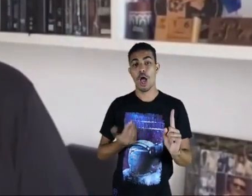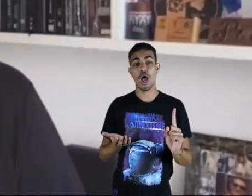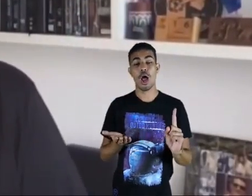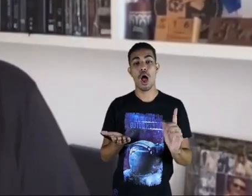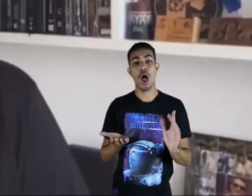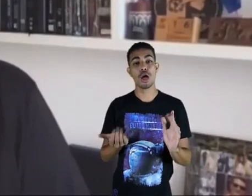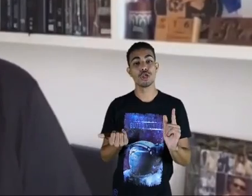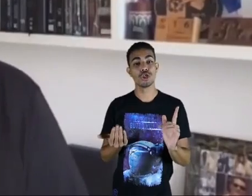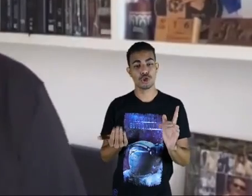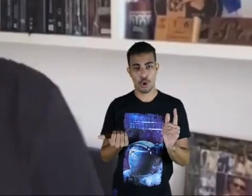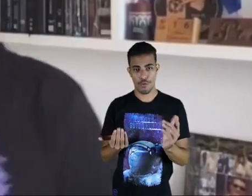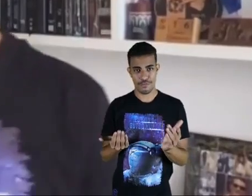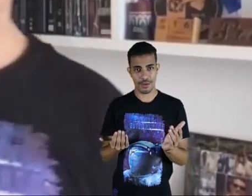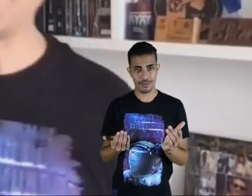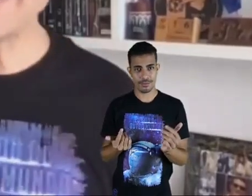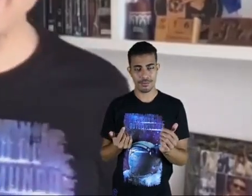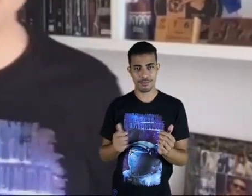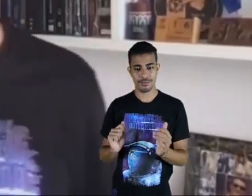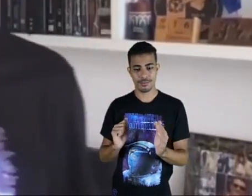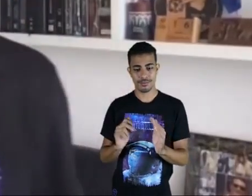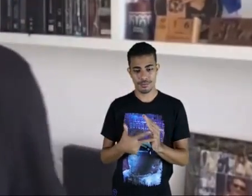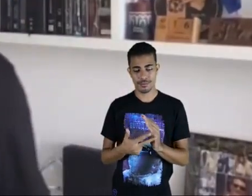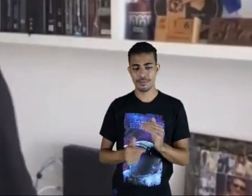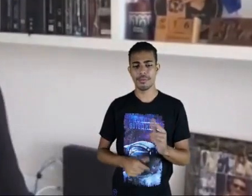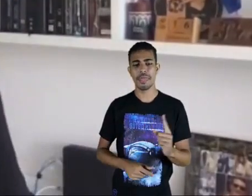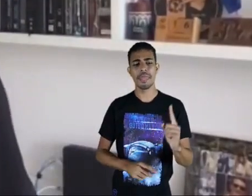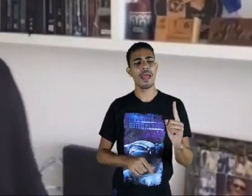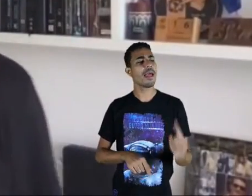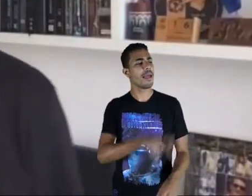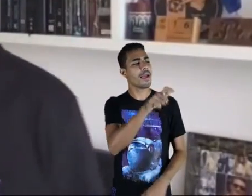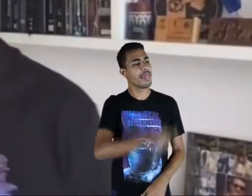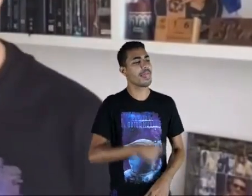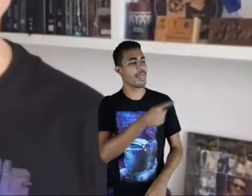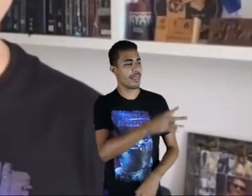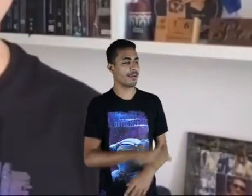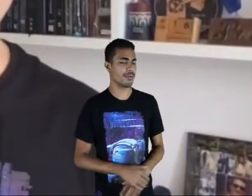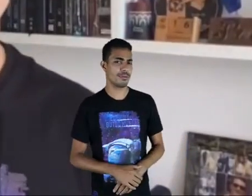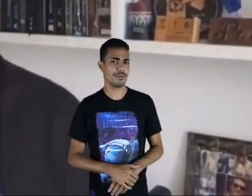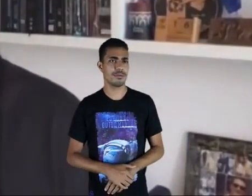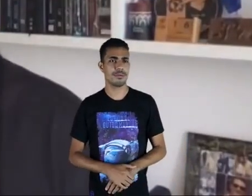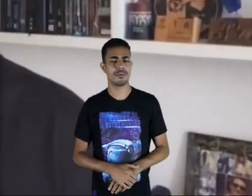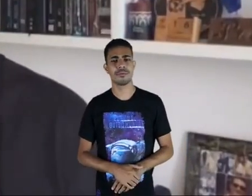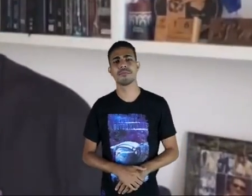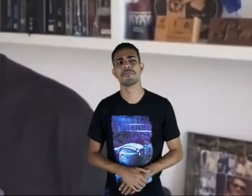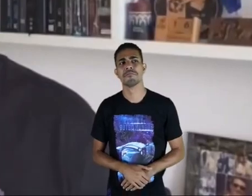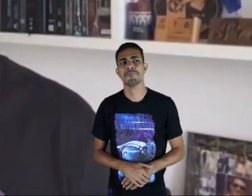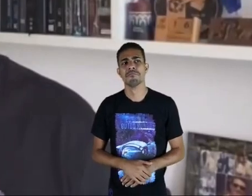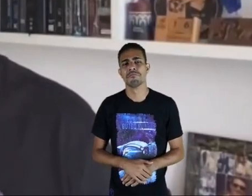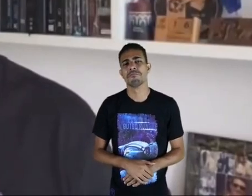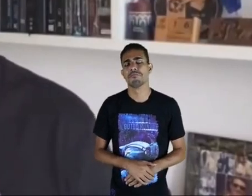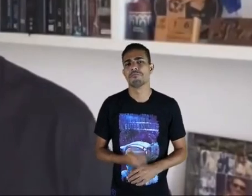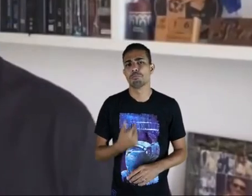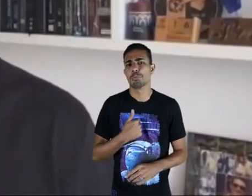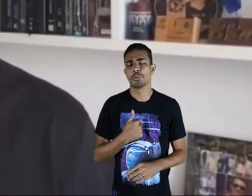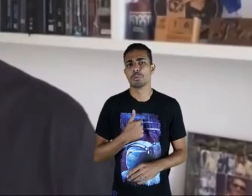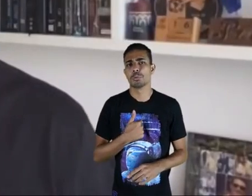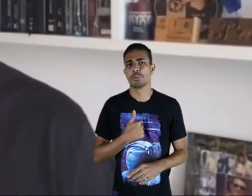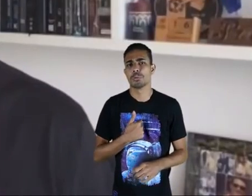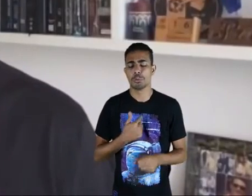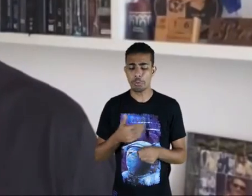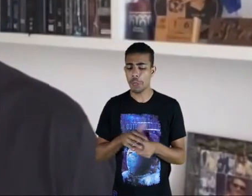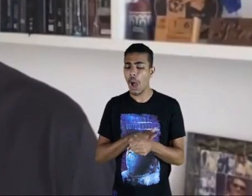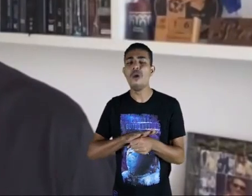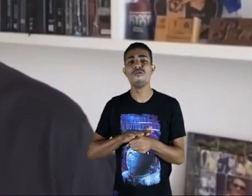adventista. E então: e você, fulana? Ela disse: eu